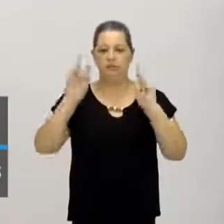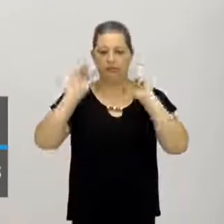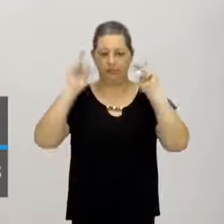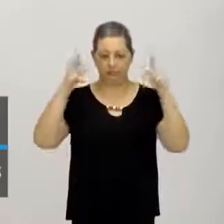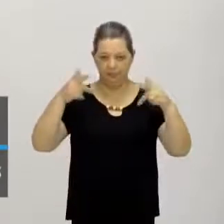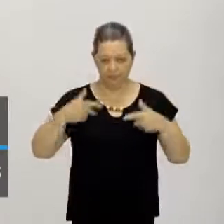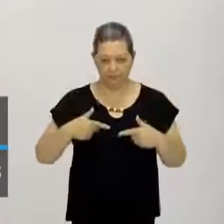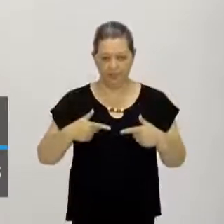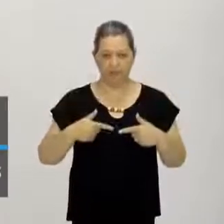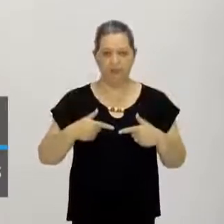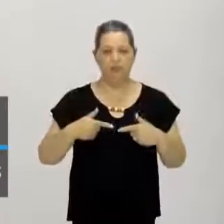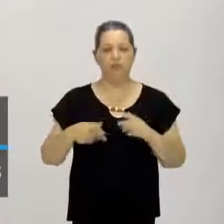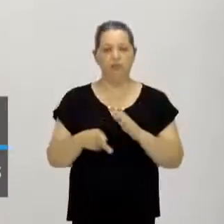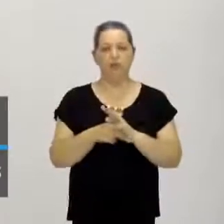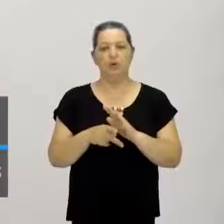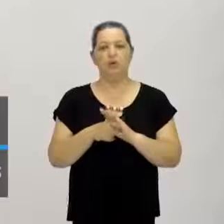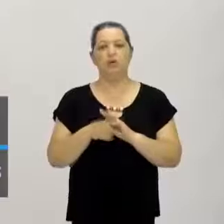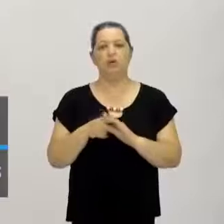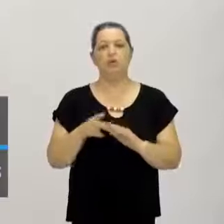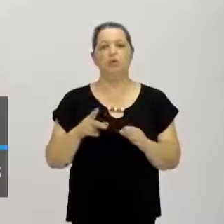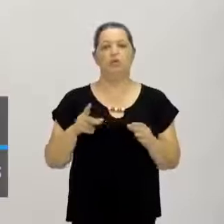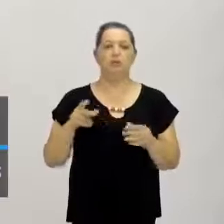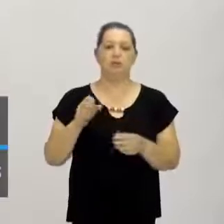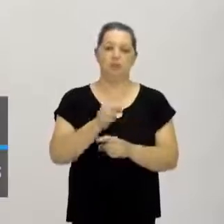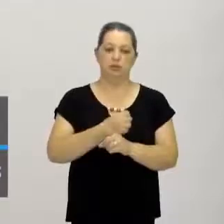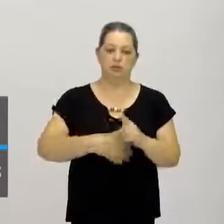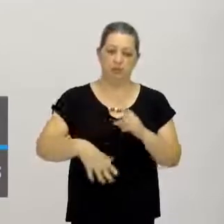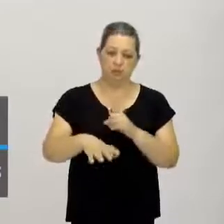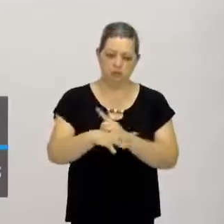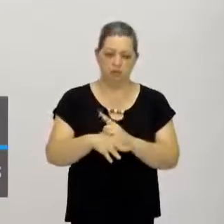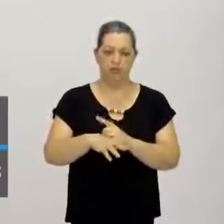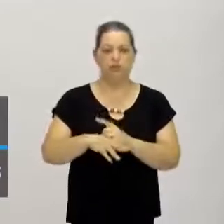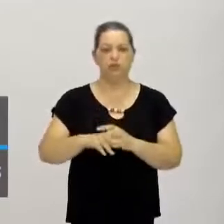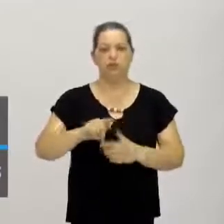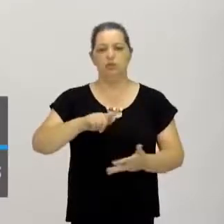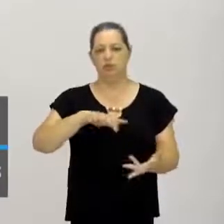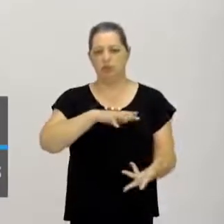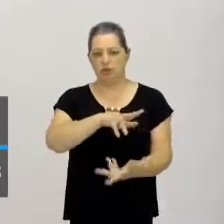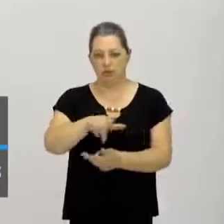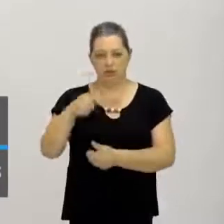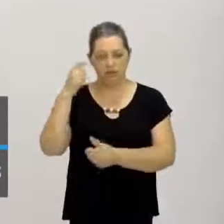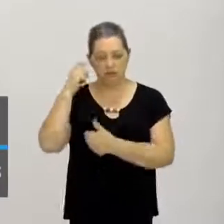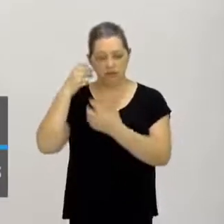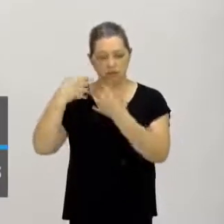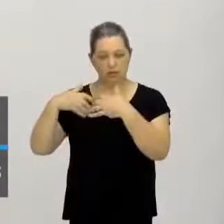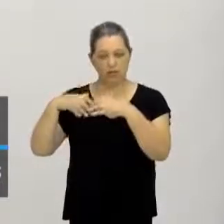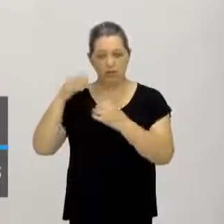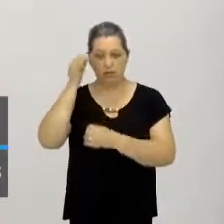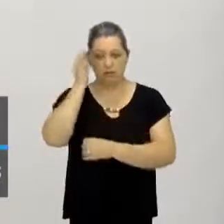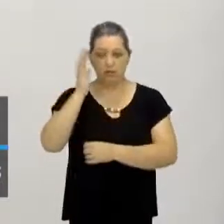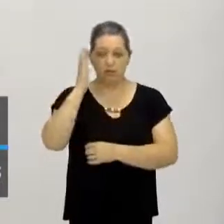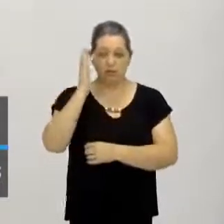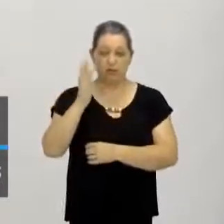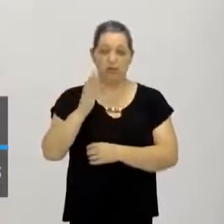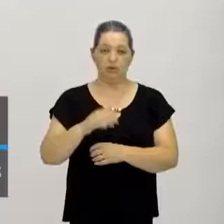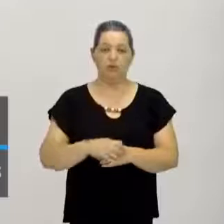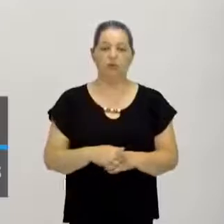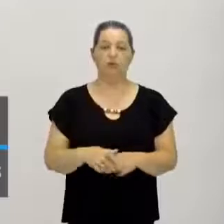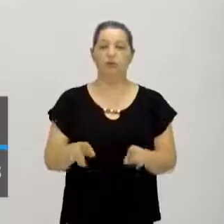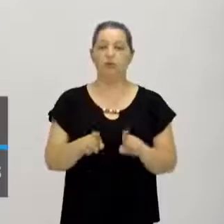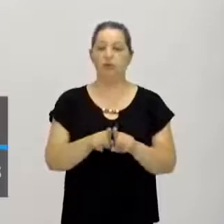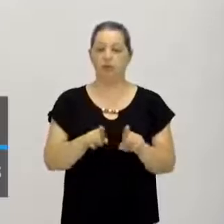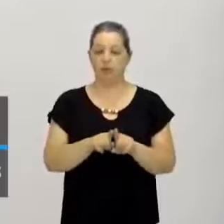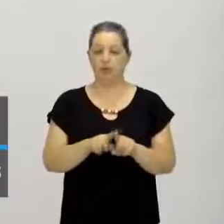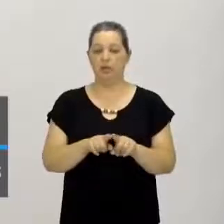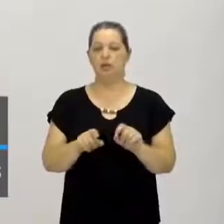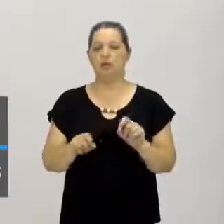todo, incluindo a geografia, a sociologia, a reflexão do pensamento filosófico. Por falar